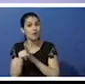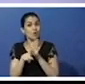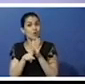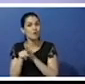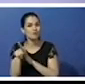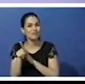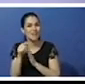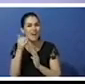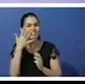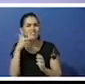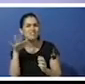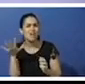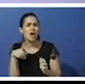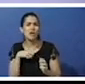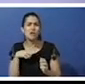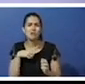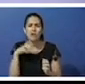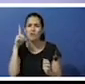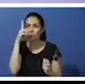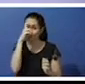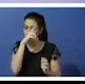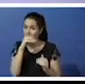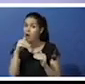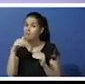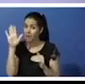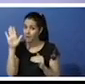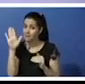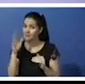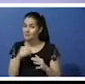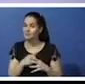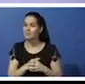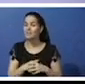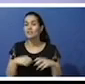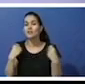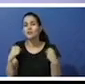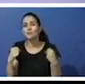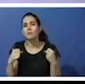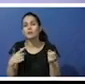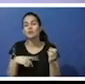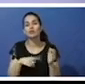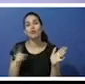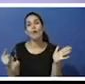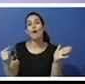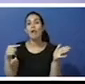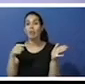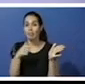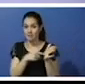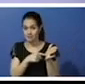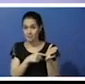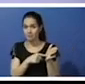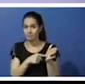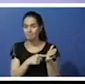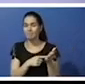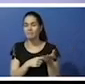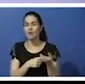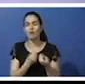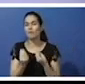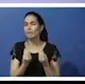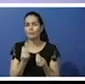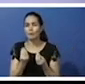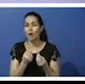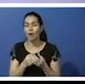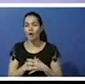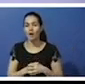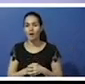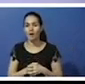para aquelas crianças que têm um pouquinho mais de dificuldade e que precisam de uma orientação ainda. Vamos ver se ela já